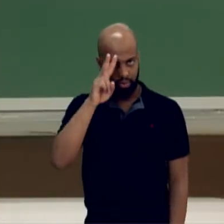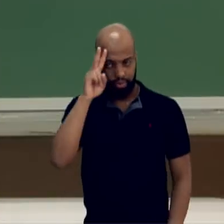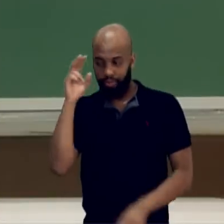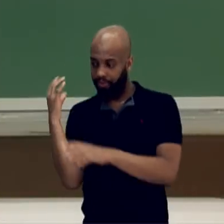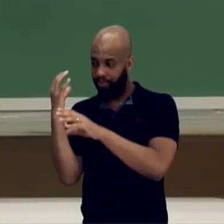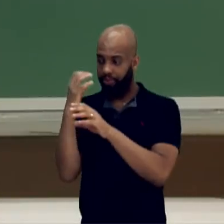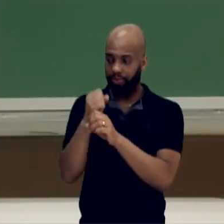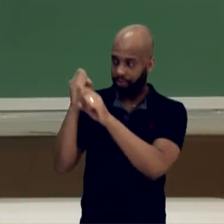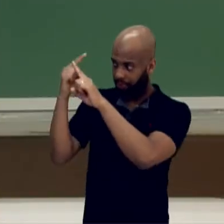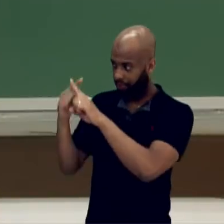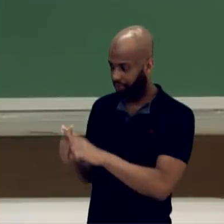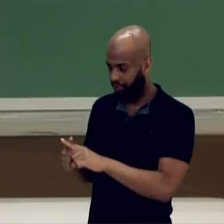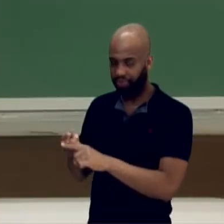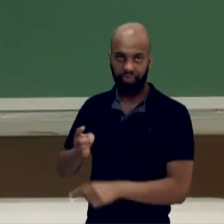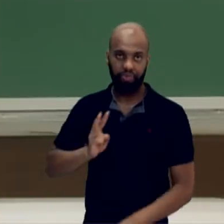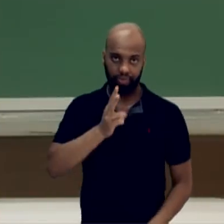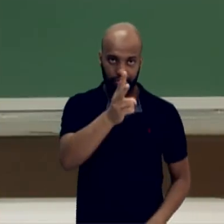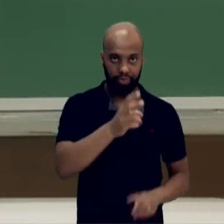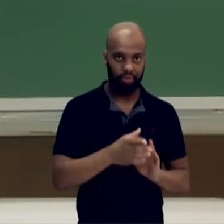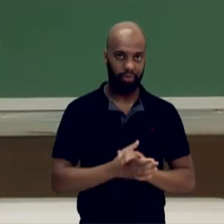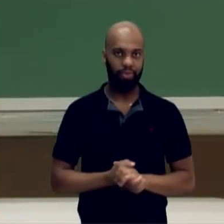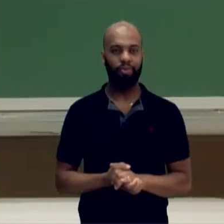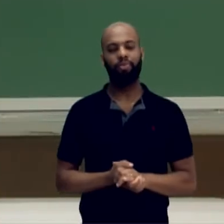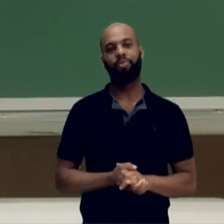de múltiplos? Vamos adiante?